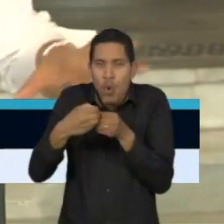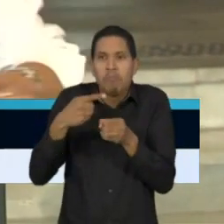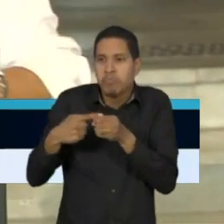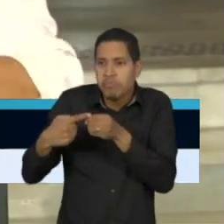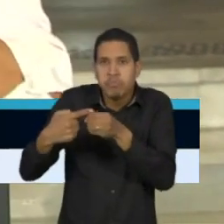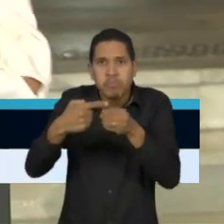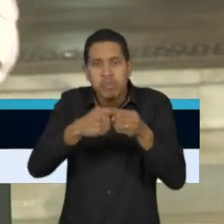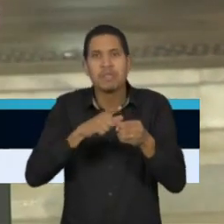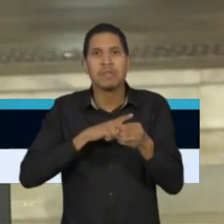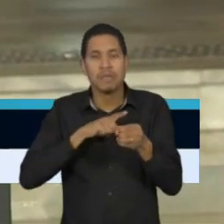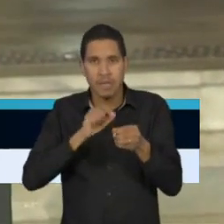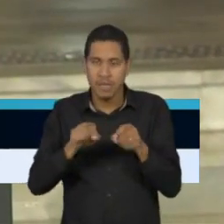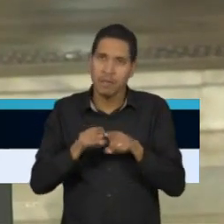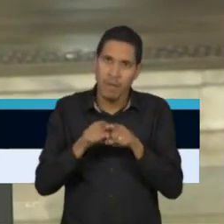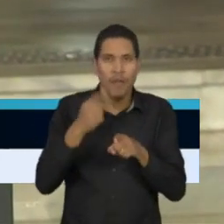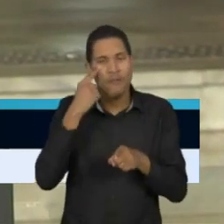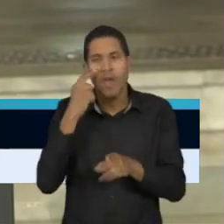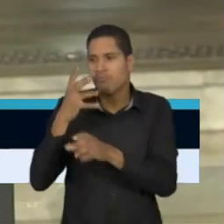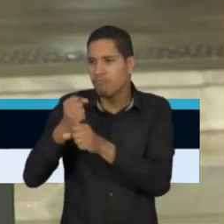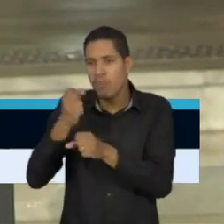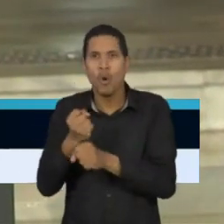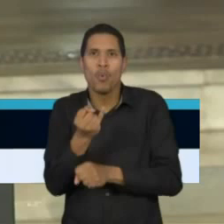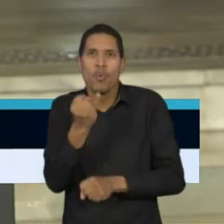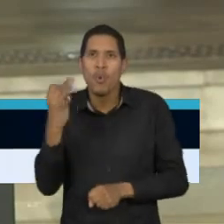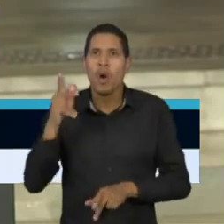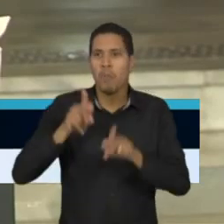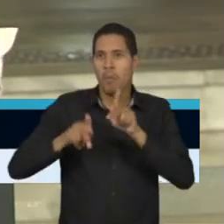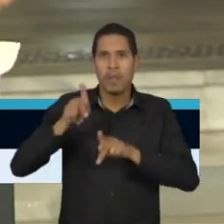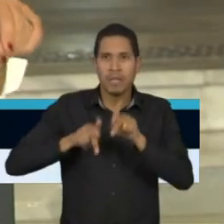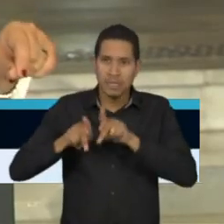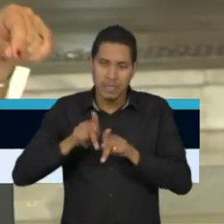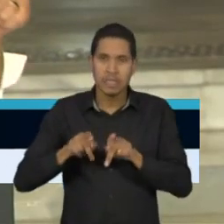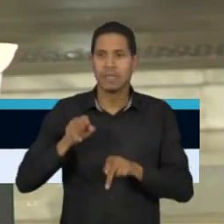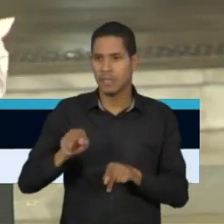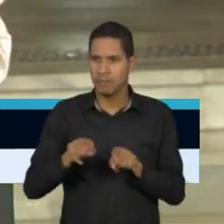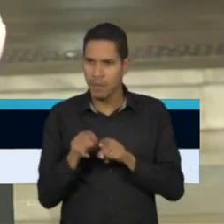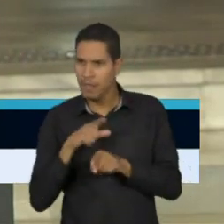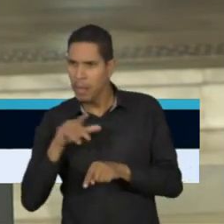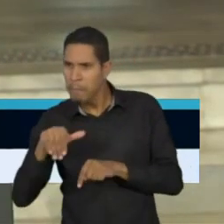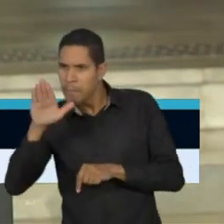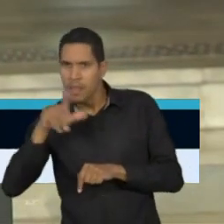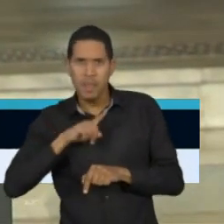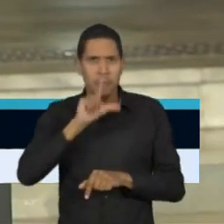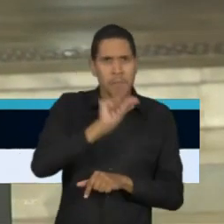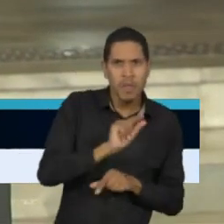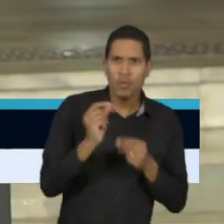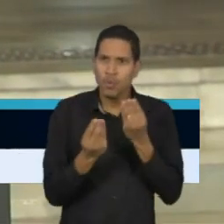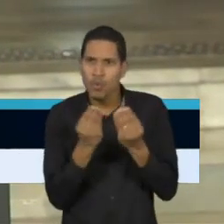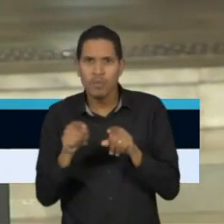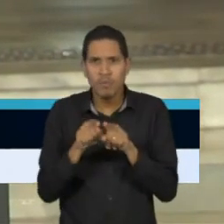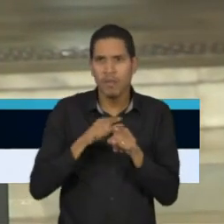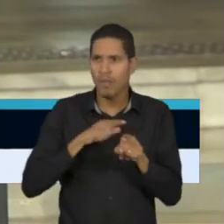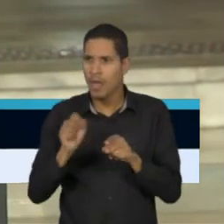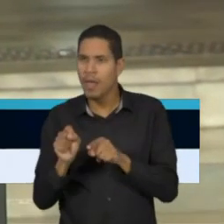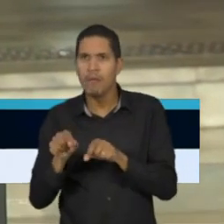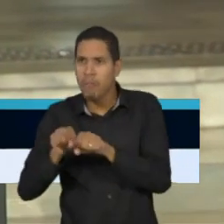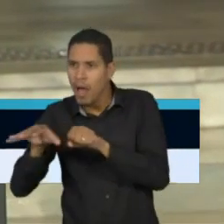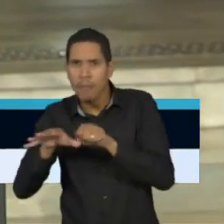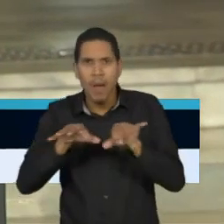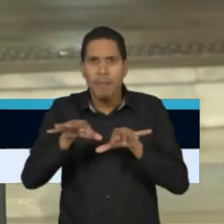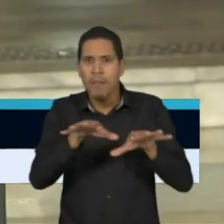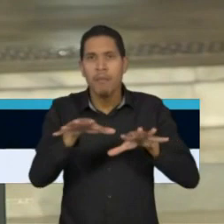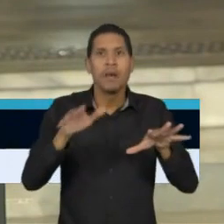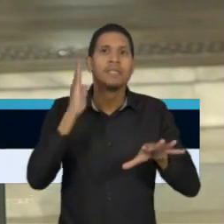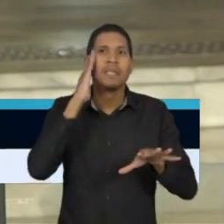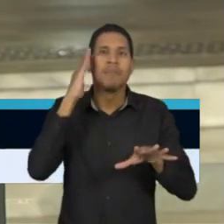devido às proporções da sua população, identificarmos onde isso está ocorrendo, onde os óbitos estão ocorrendo, para que a